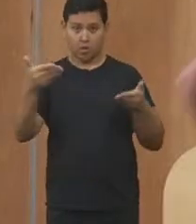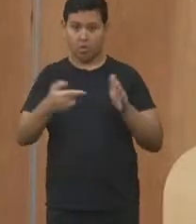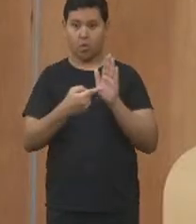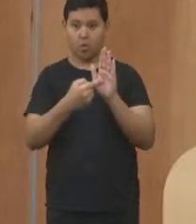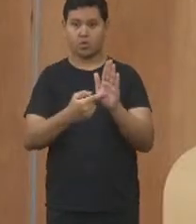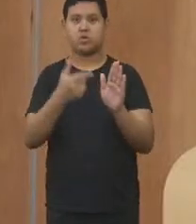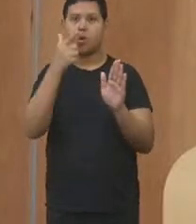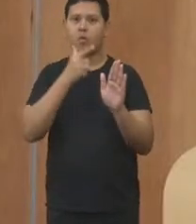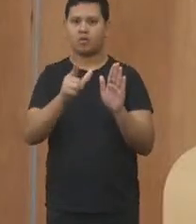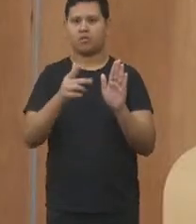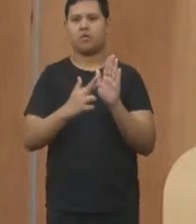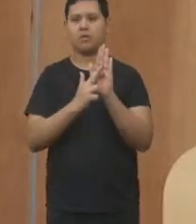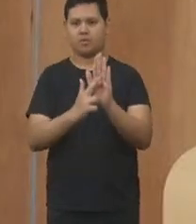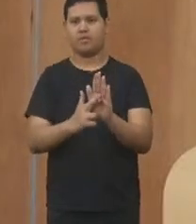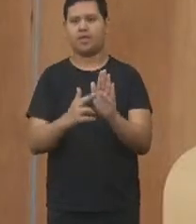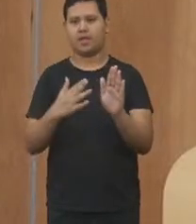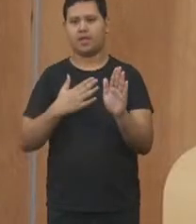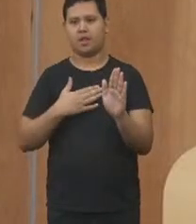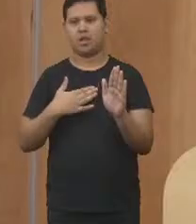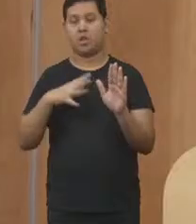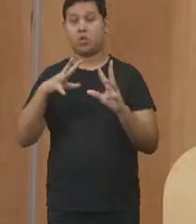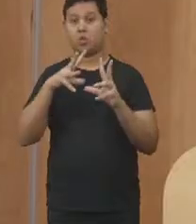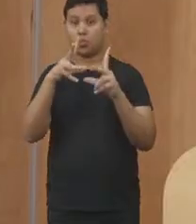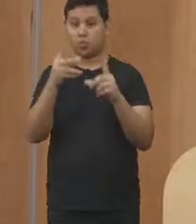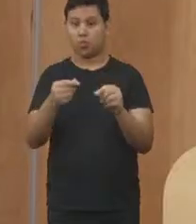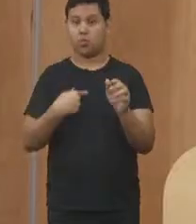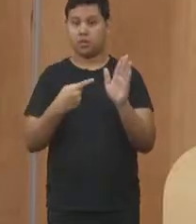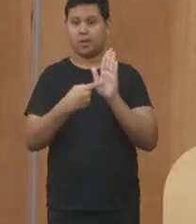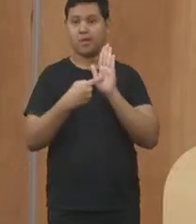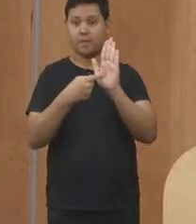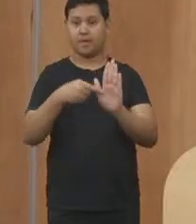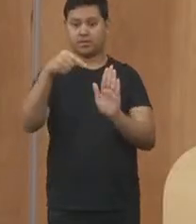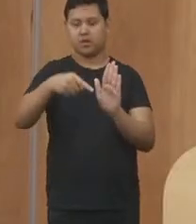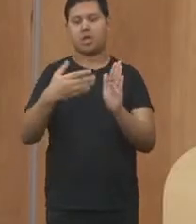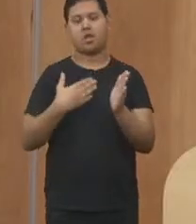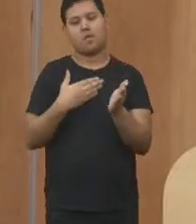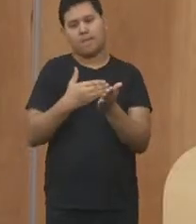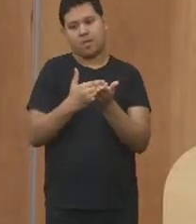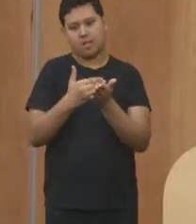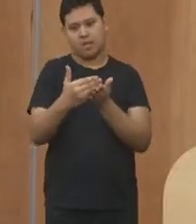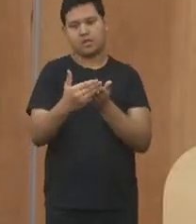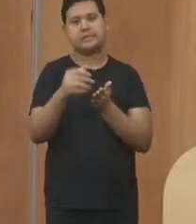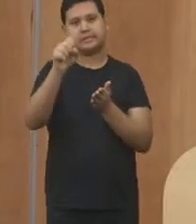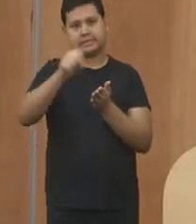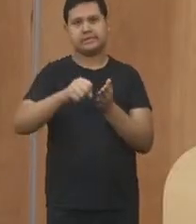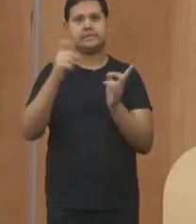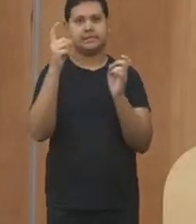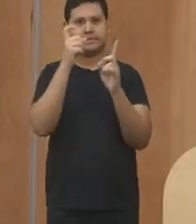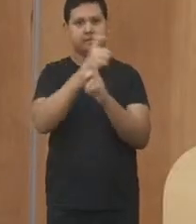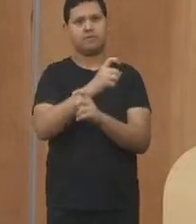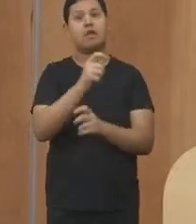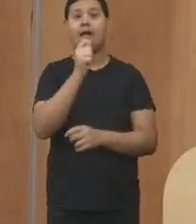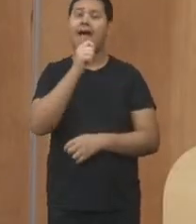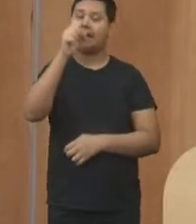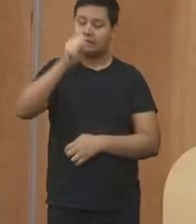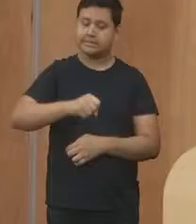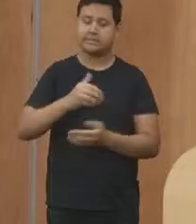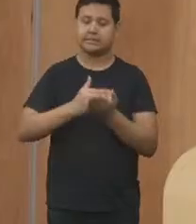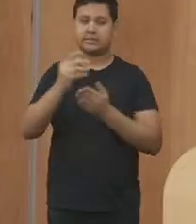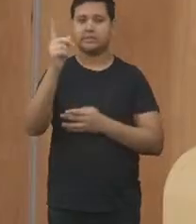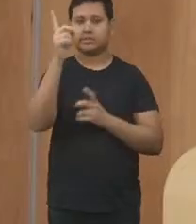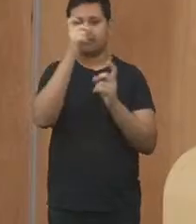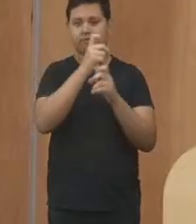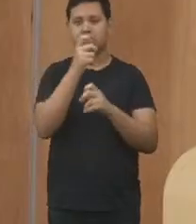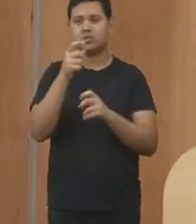E mantenho tudo que eu apresentei, a situação no início era difícil, ainda é difícil.